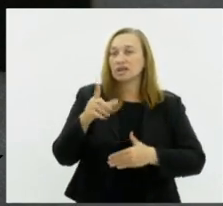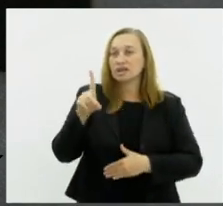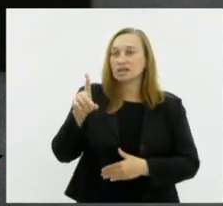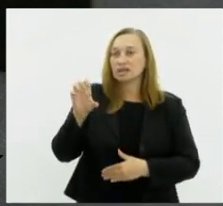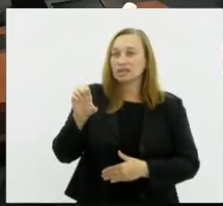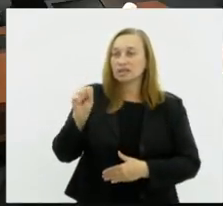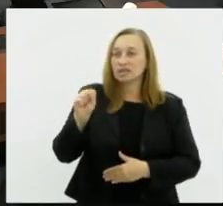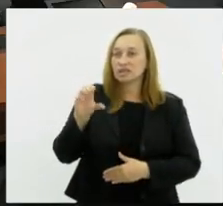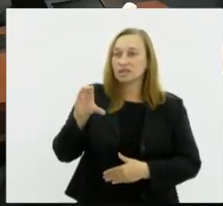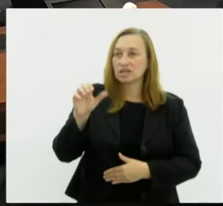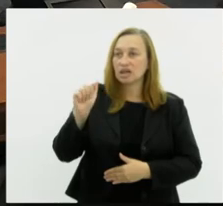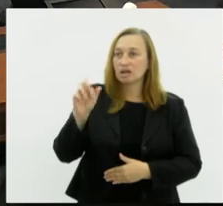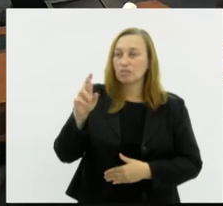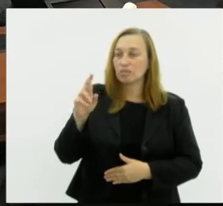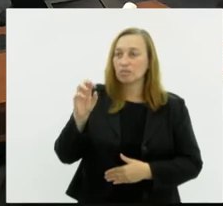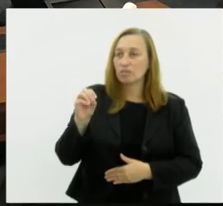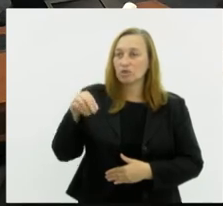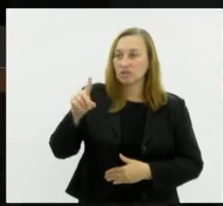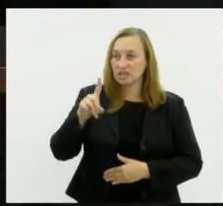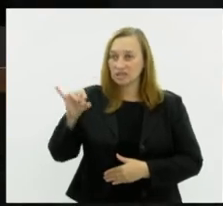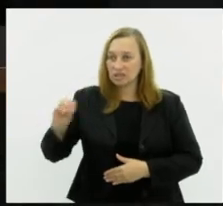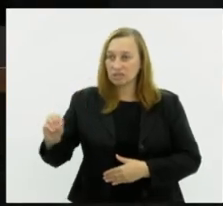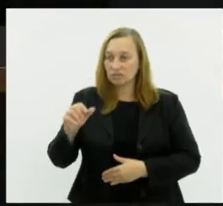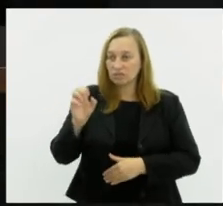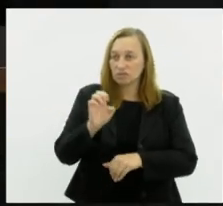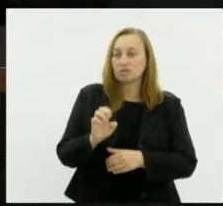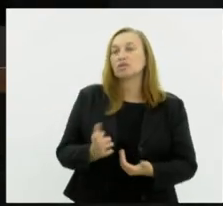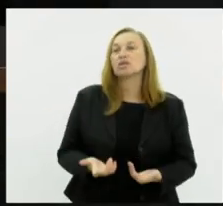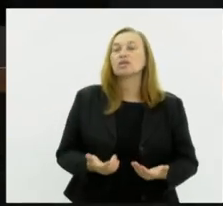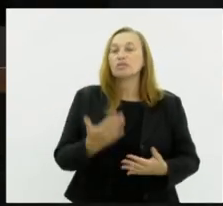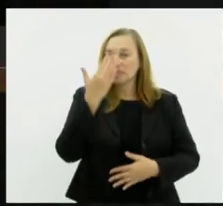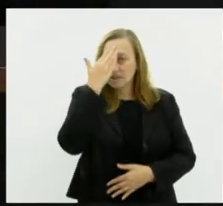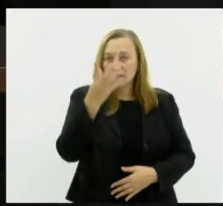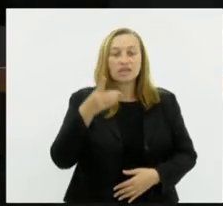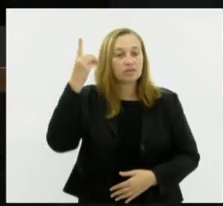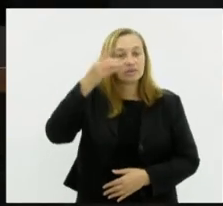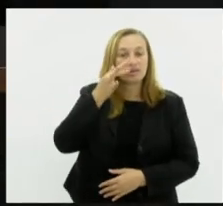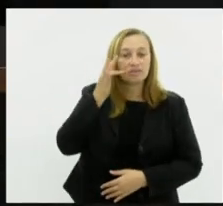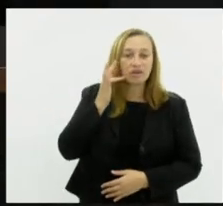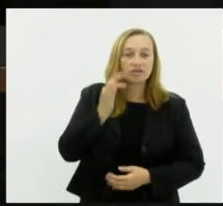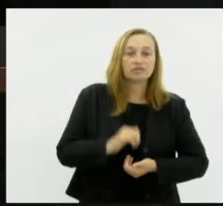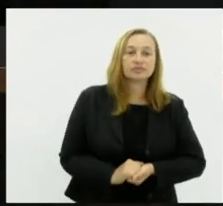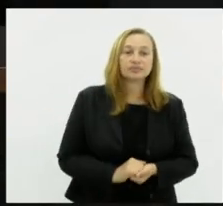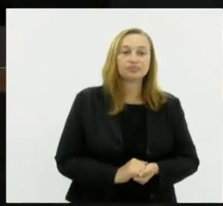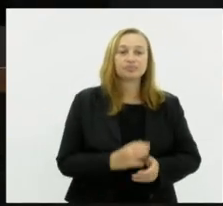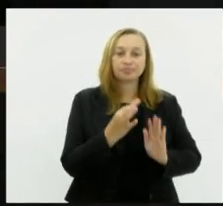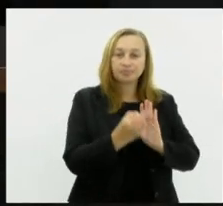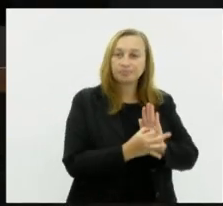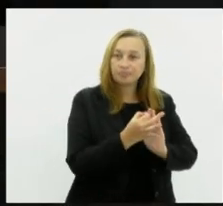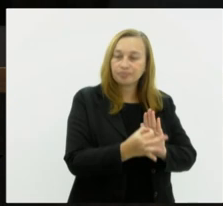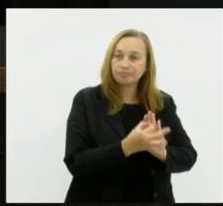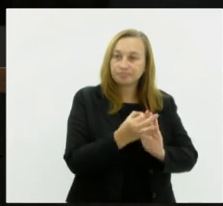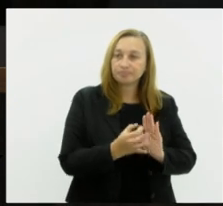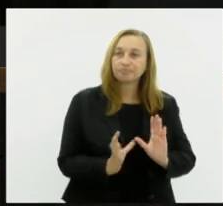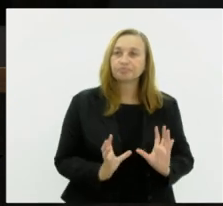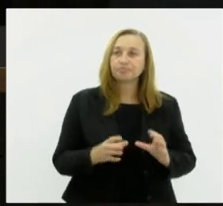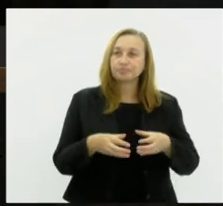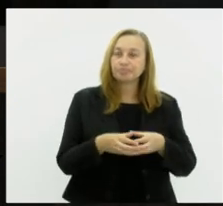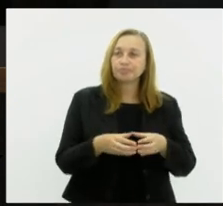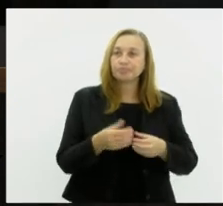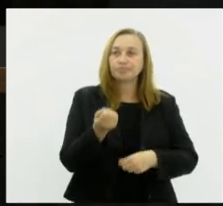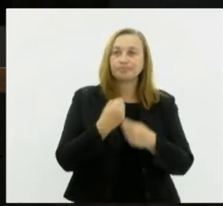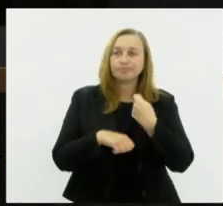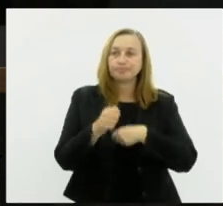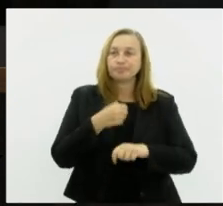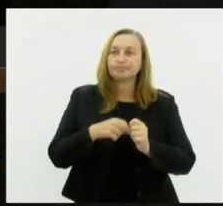Janeiro. Muito bem. Obrigada, deputado Flávio Serafini. Para emitir parecer, a Comissão de